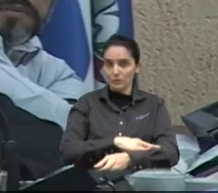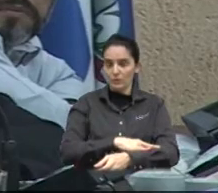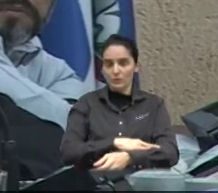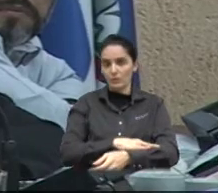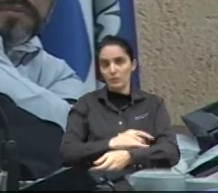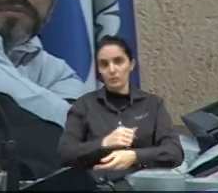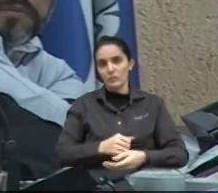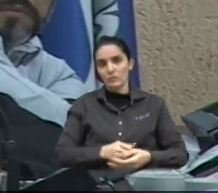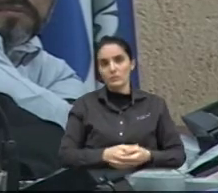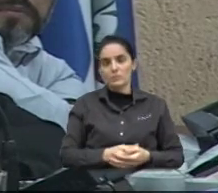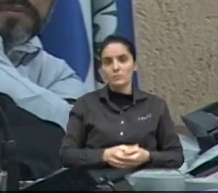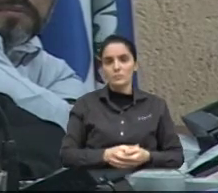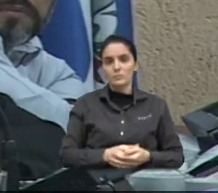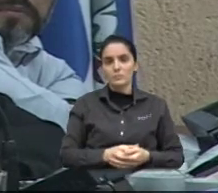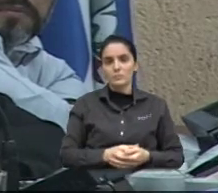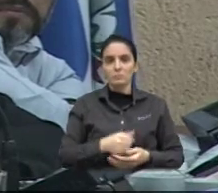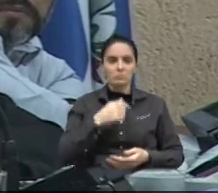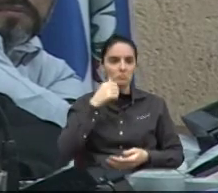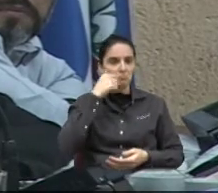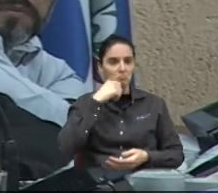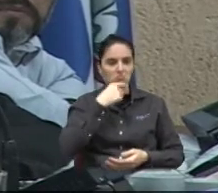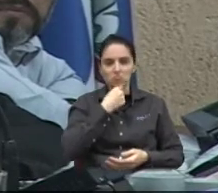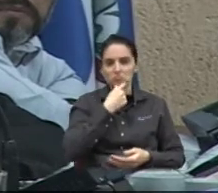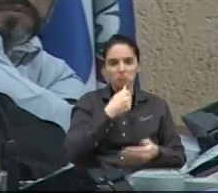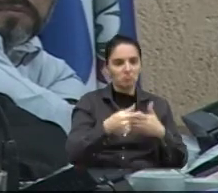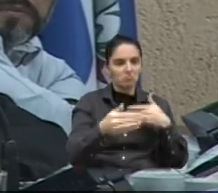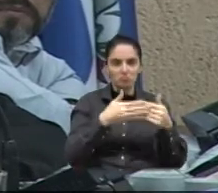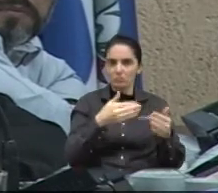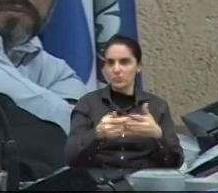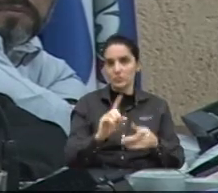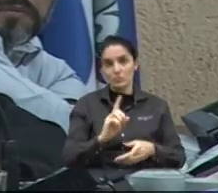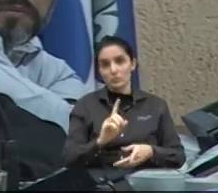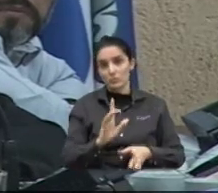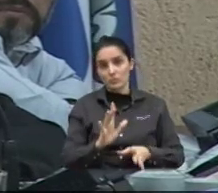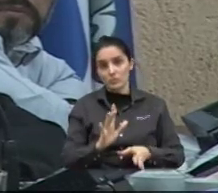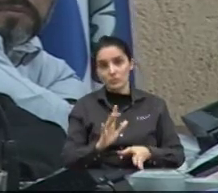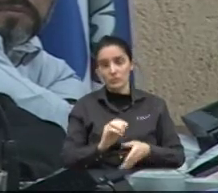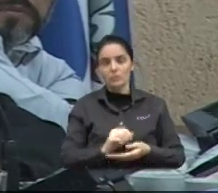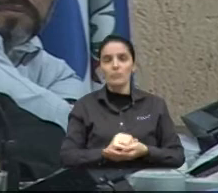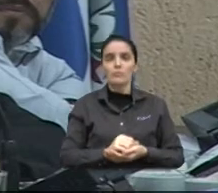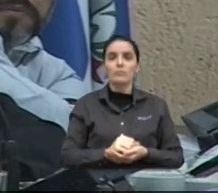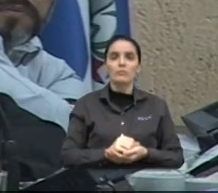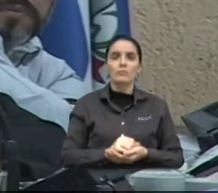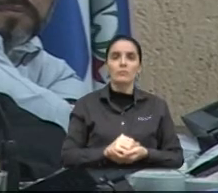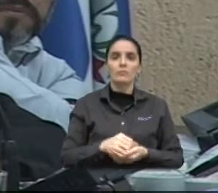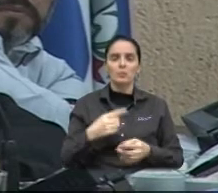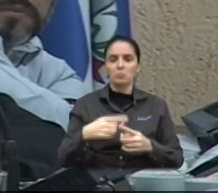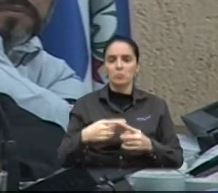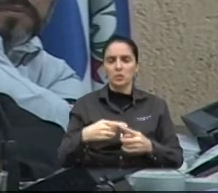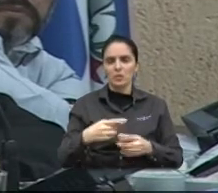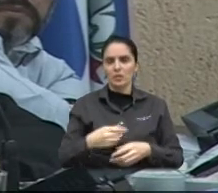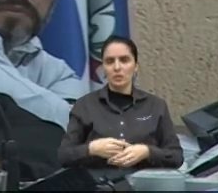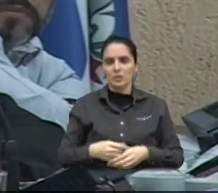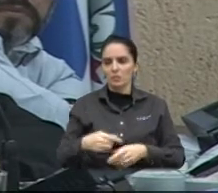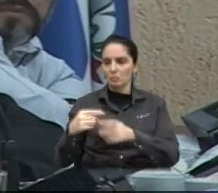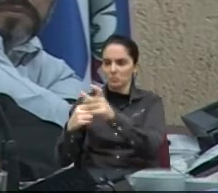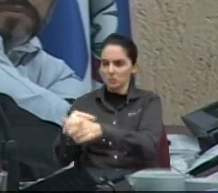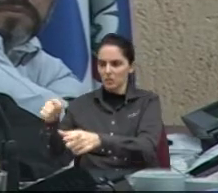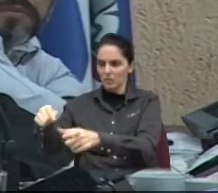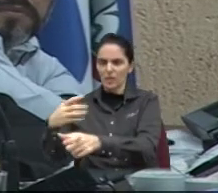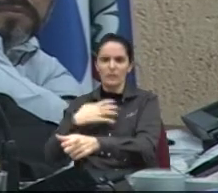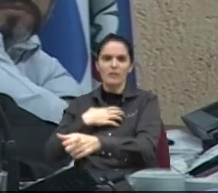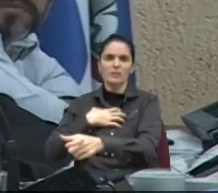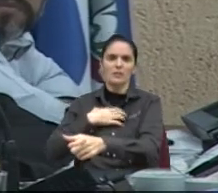no caso comum e a pessoa que estiver sentindo se homem ou mulher e se ele